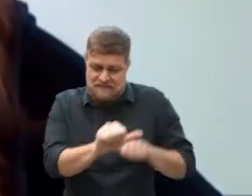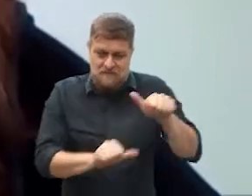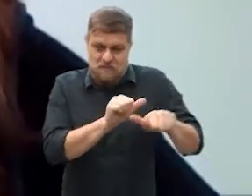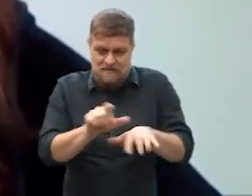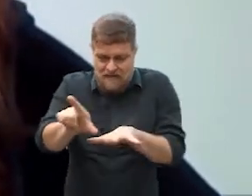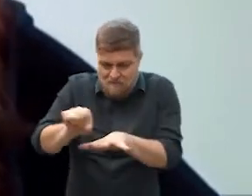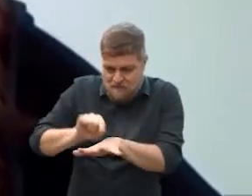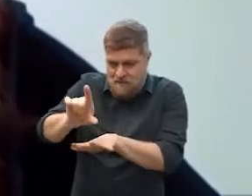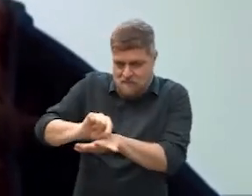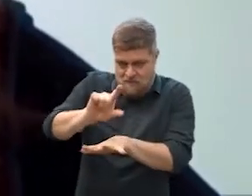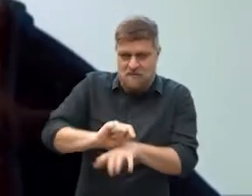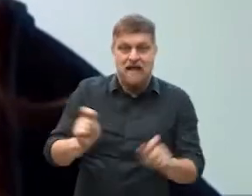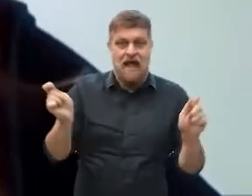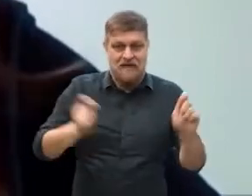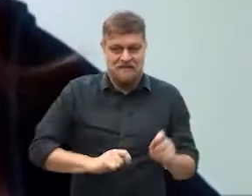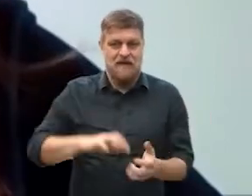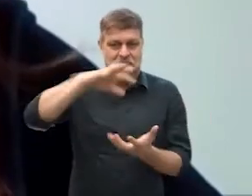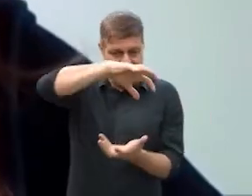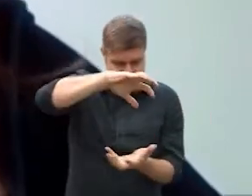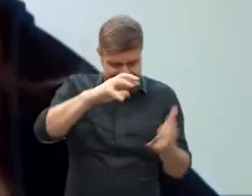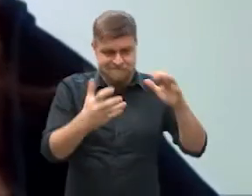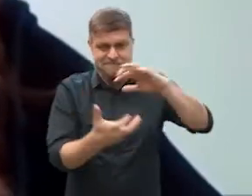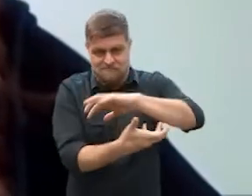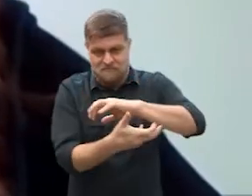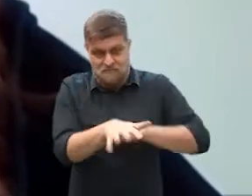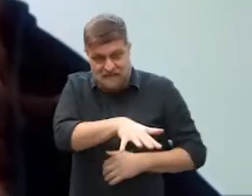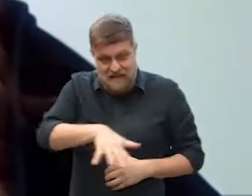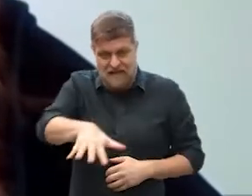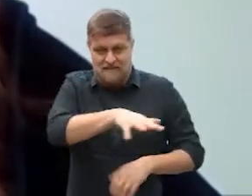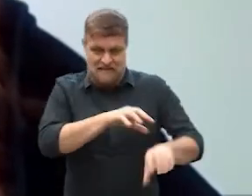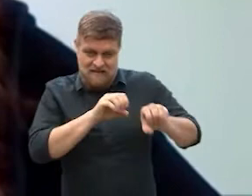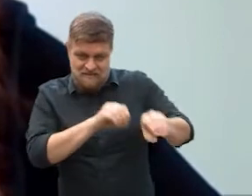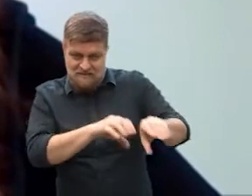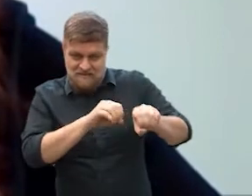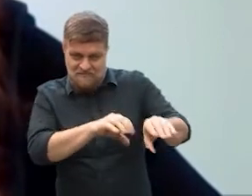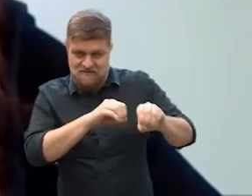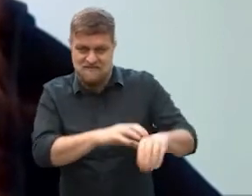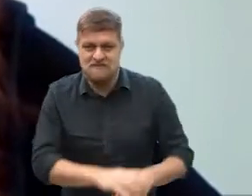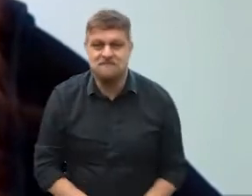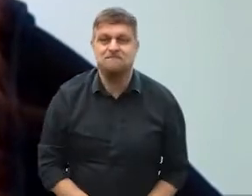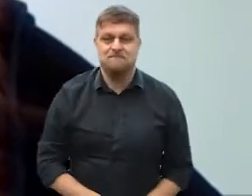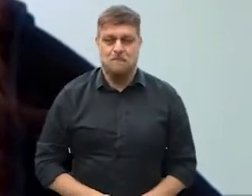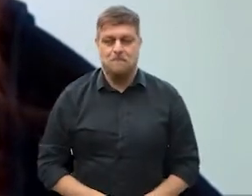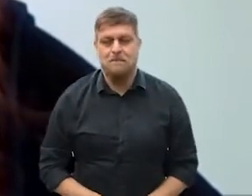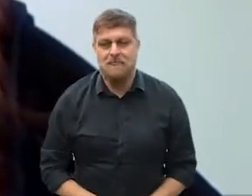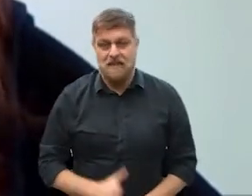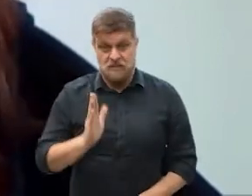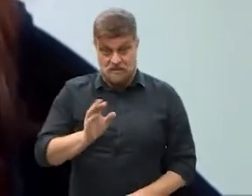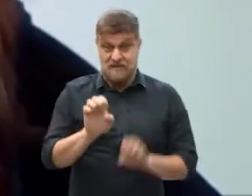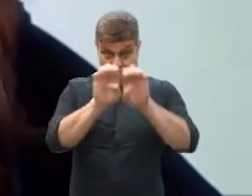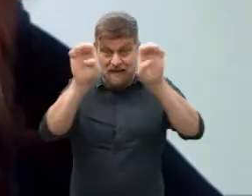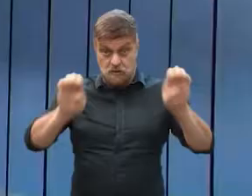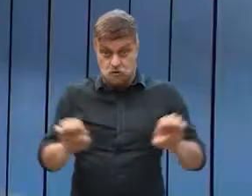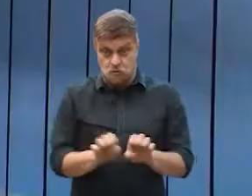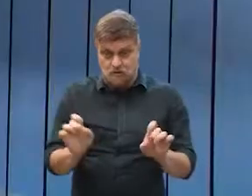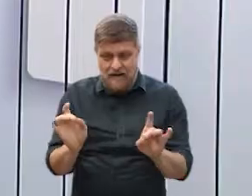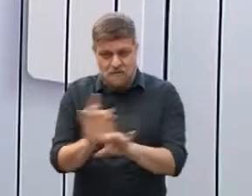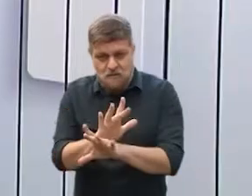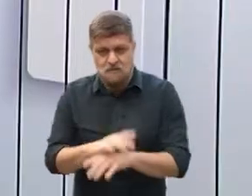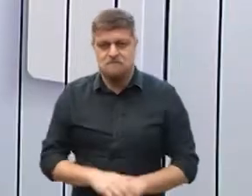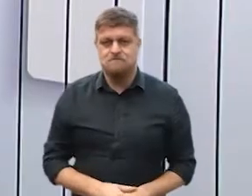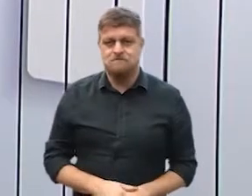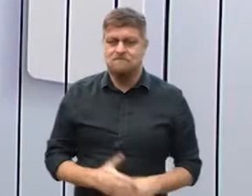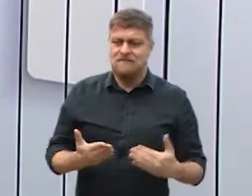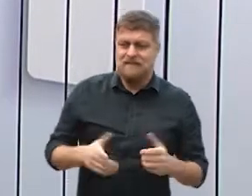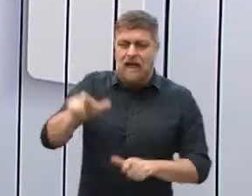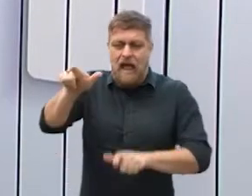com essa transformação aí do processo de educação e alcançar o novo ensino médio da forma como ele foi estruturado. Bom, Carolina, para o